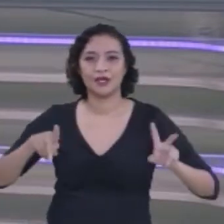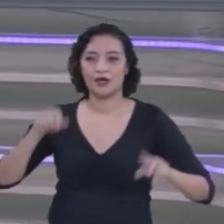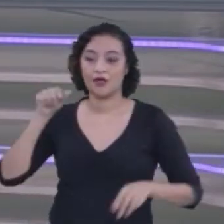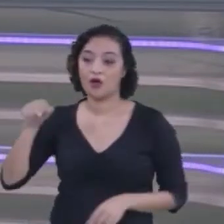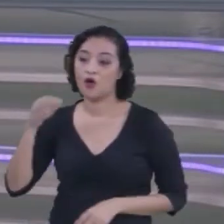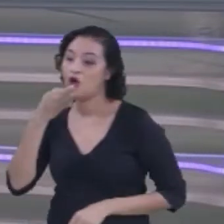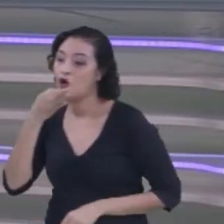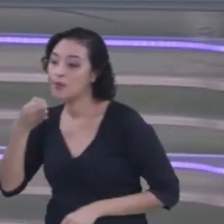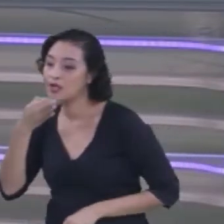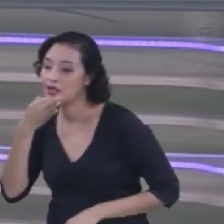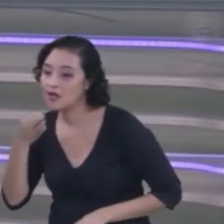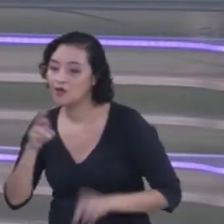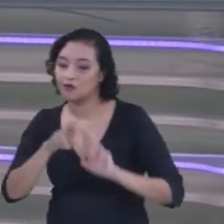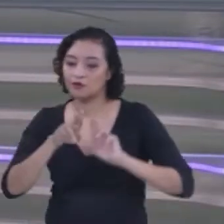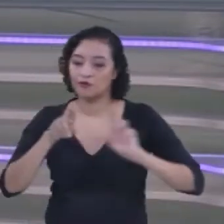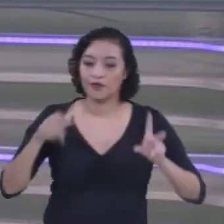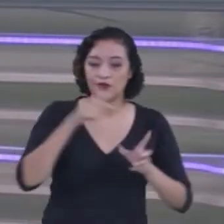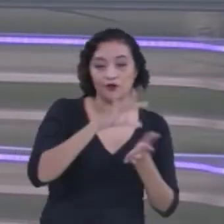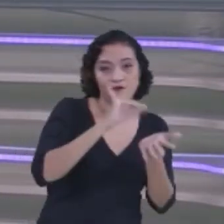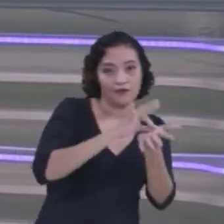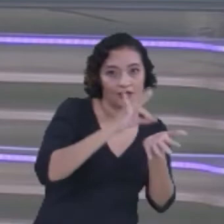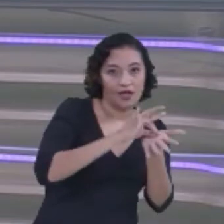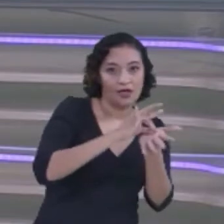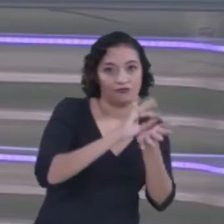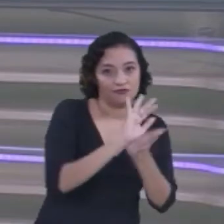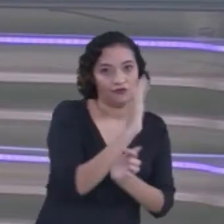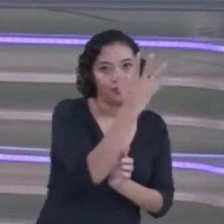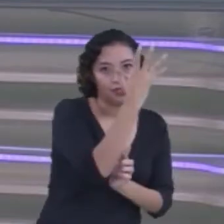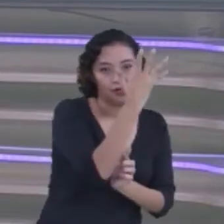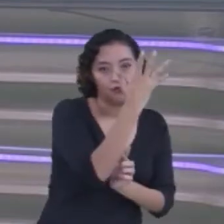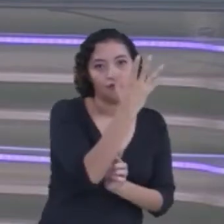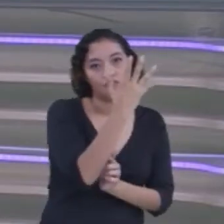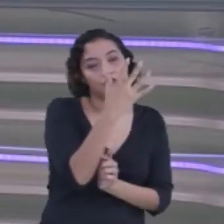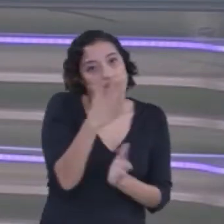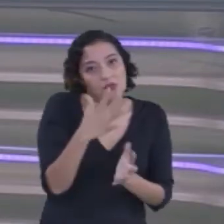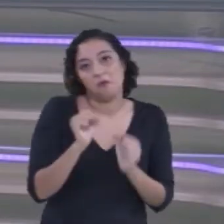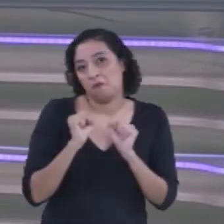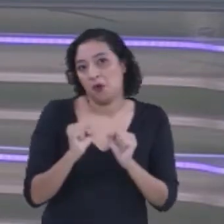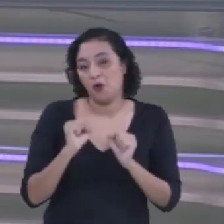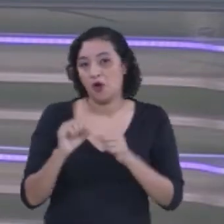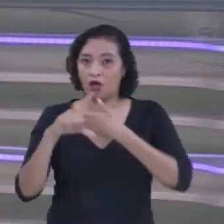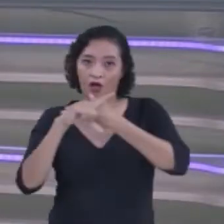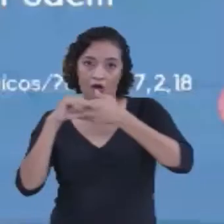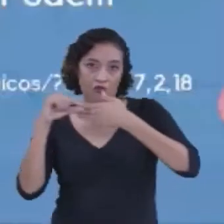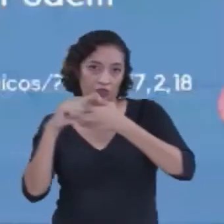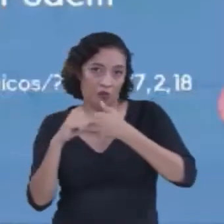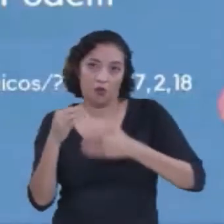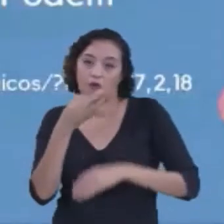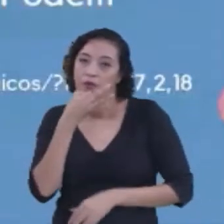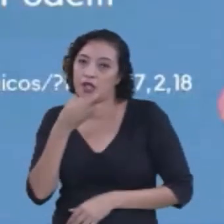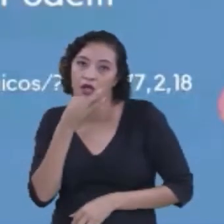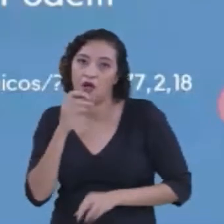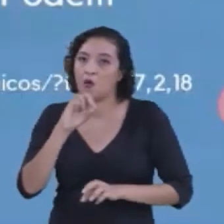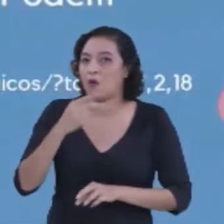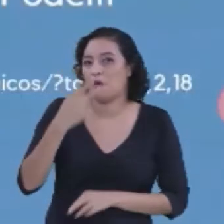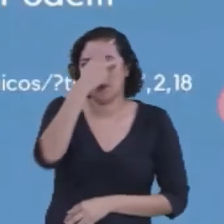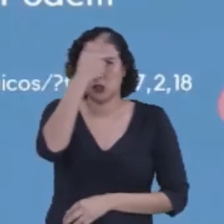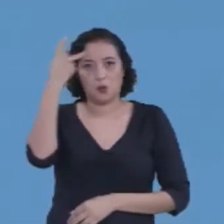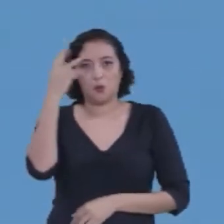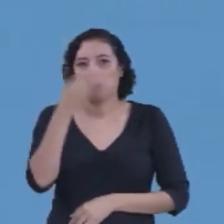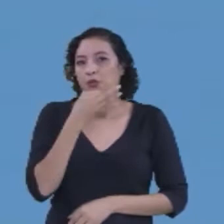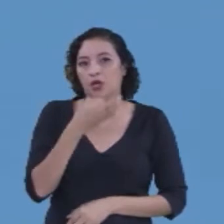de um fato narrado por um autor ou por um personagem que importa. Vamos ver, então, o resultado aqui, olha só,